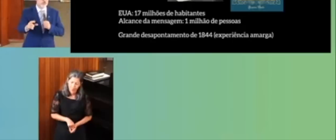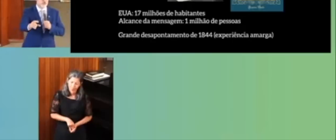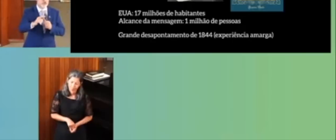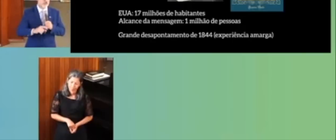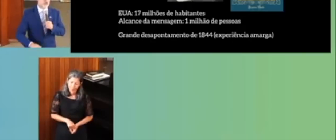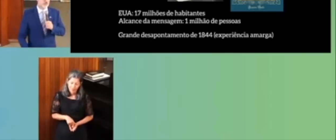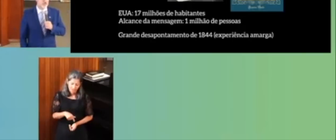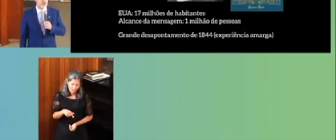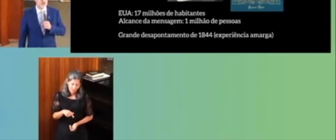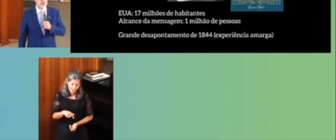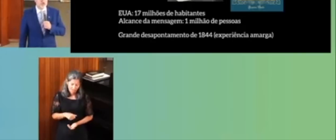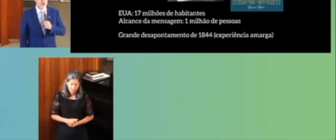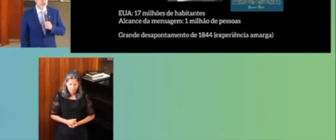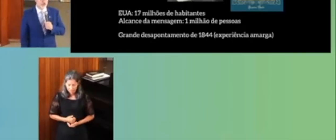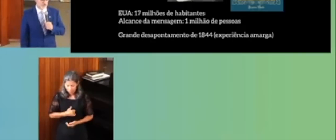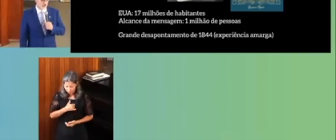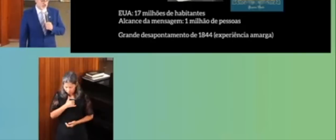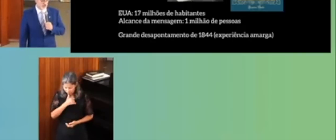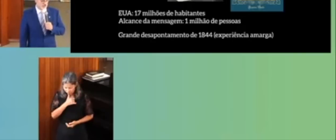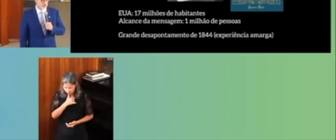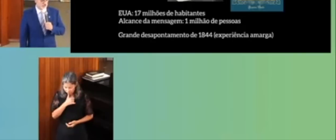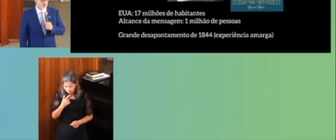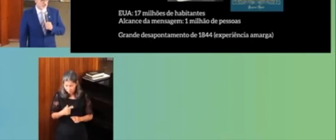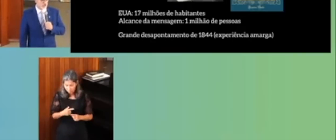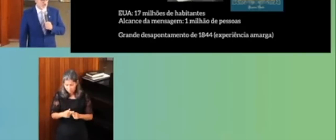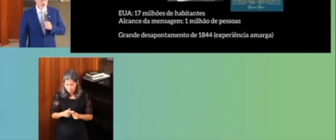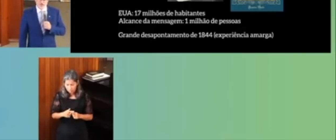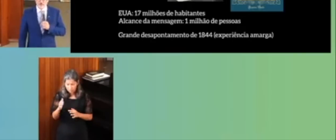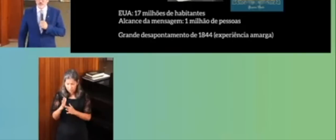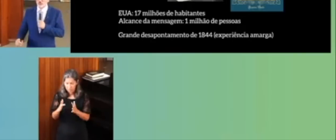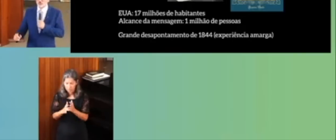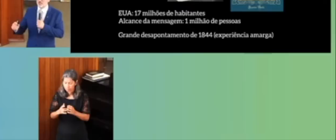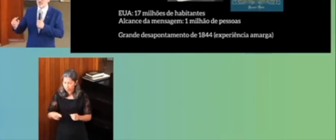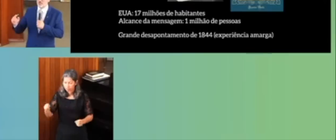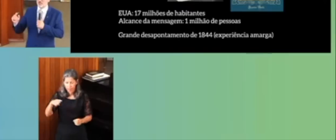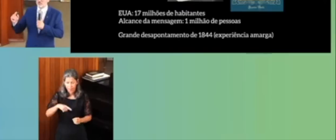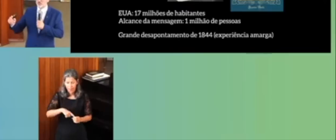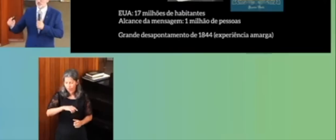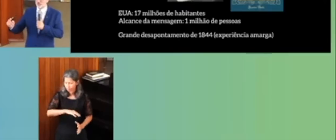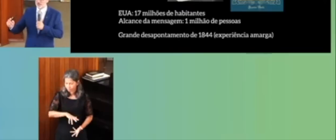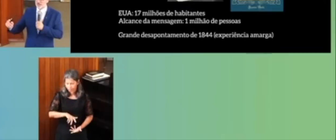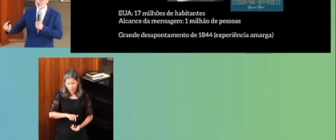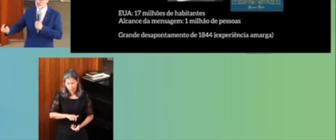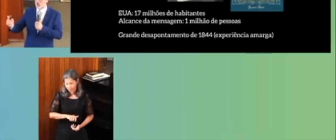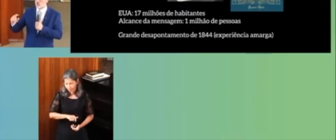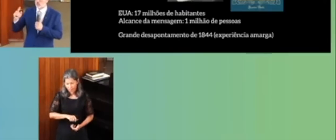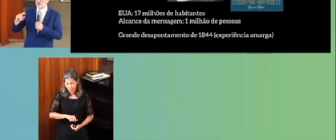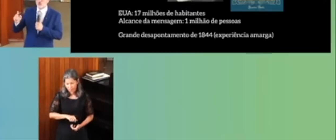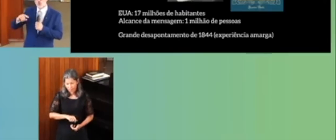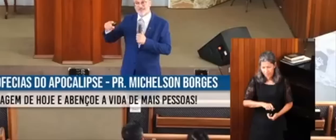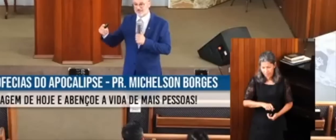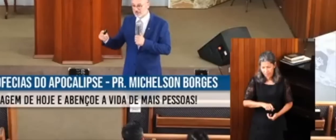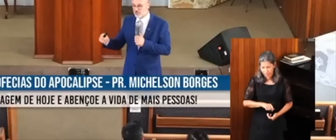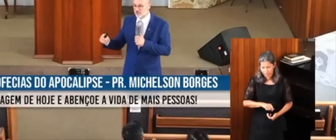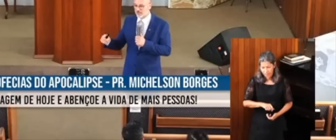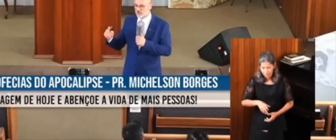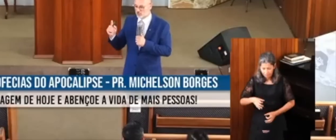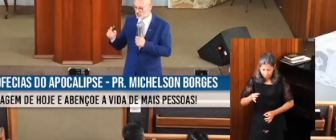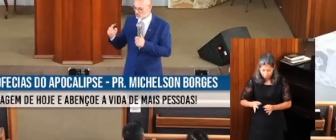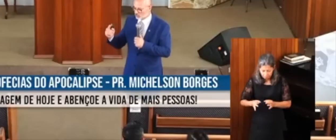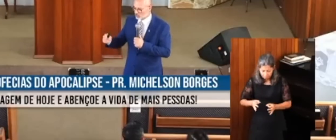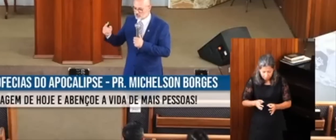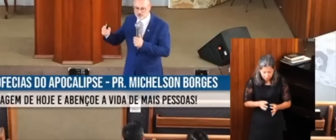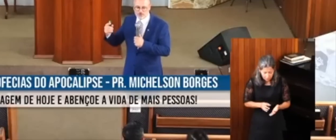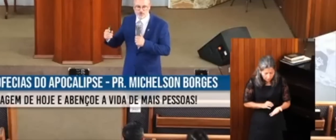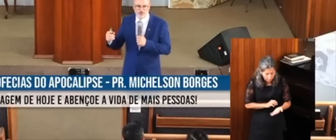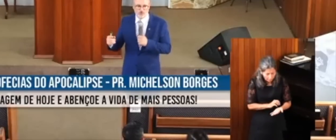nosso único e suficiente intercessor e mediador. Eles achavam que o evento marcado e calculado corretamente para 22